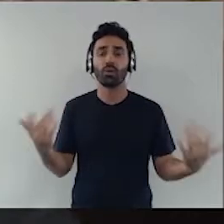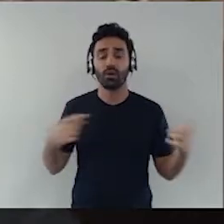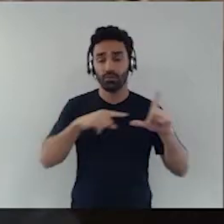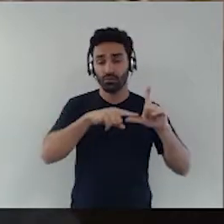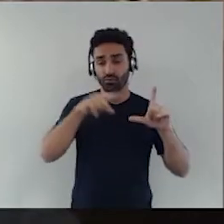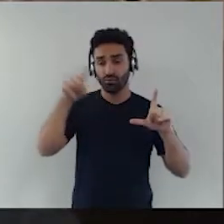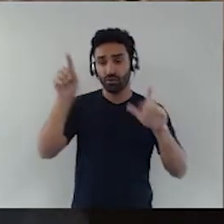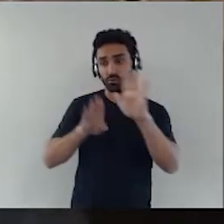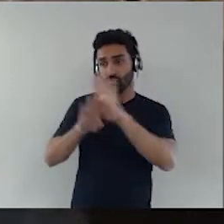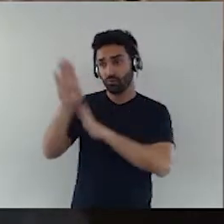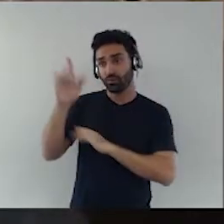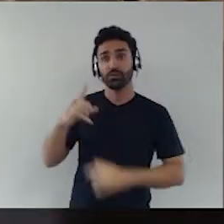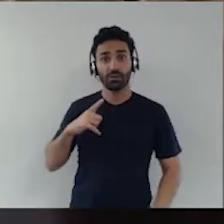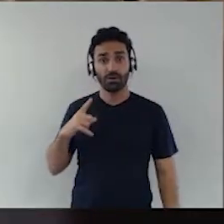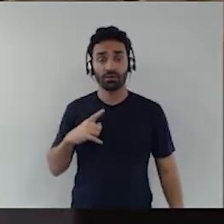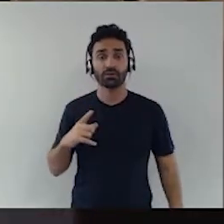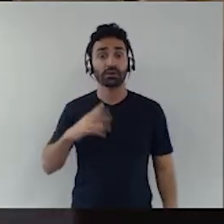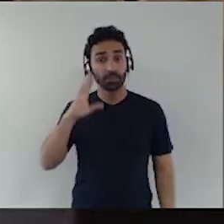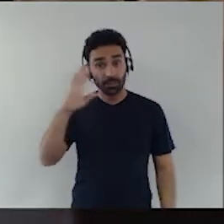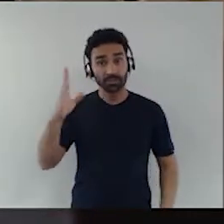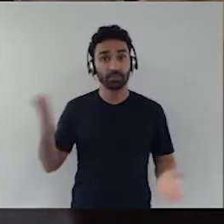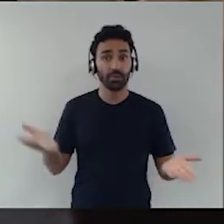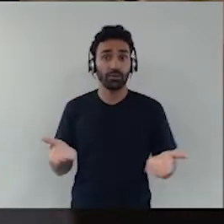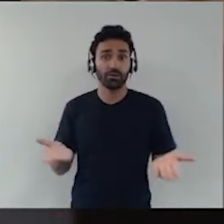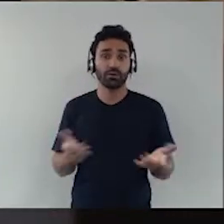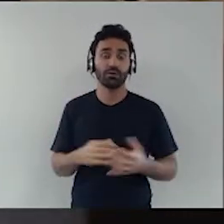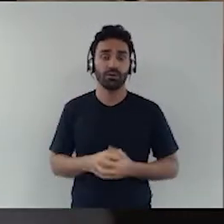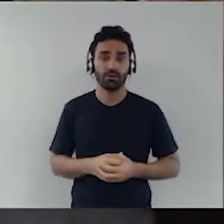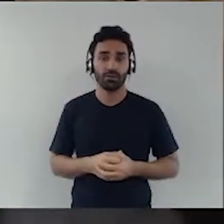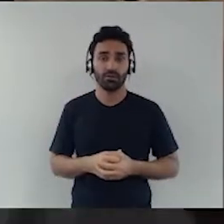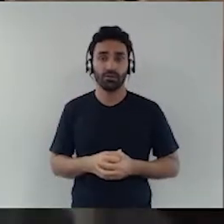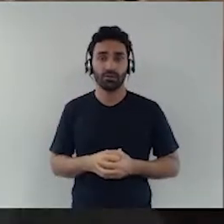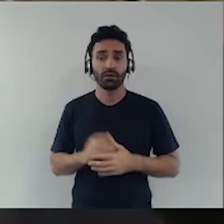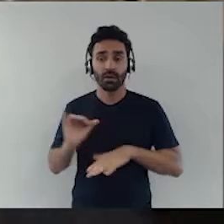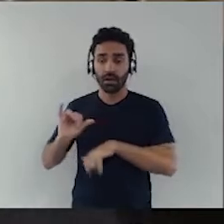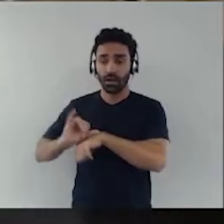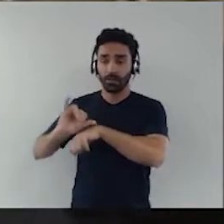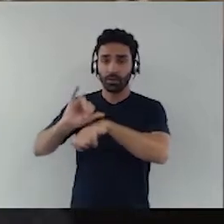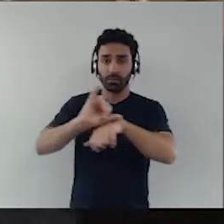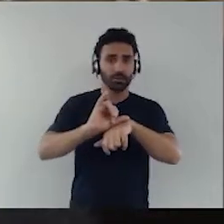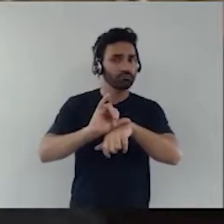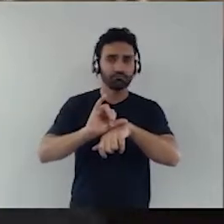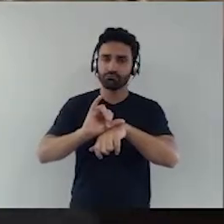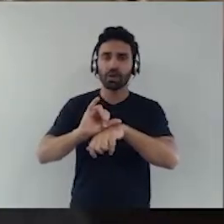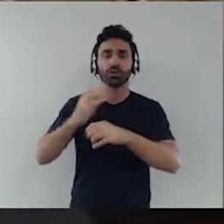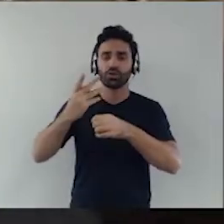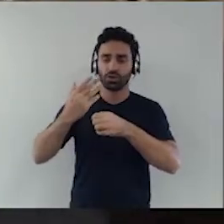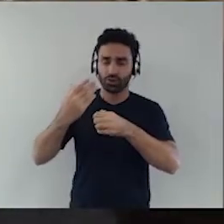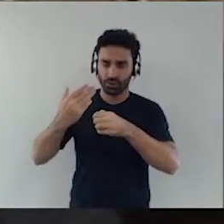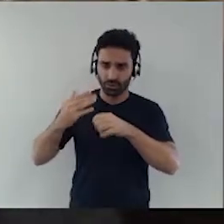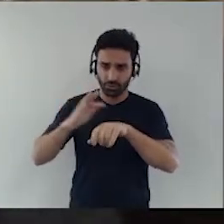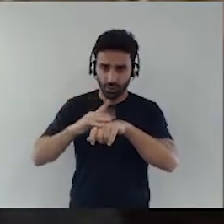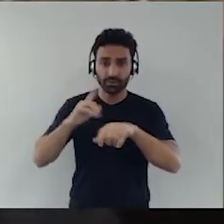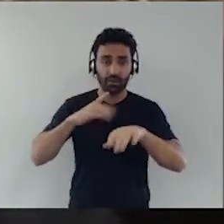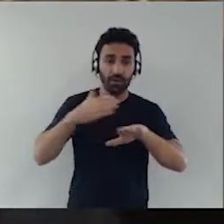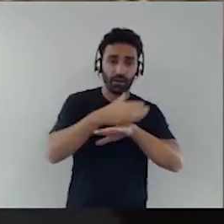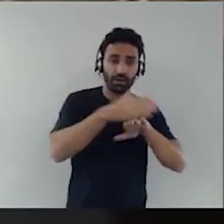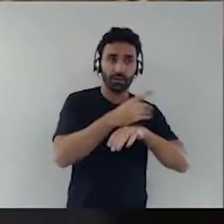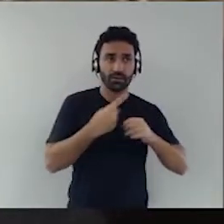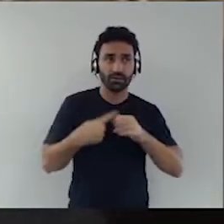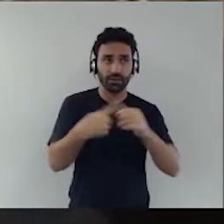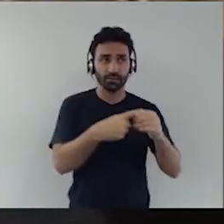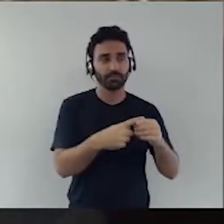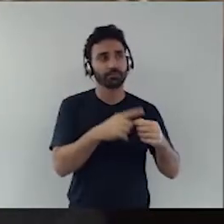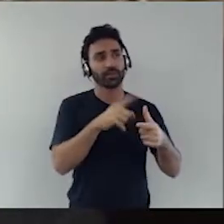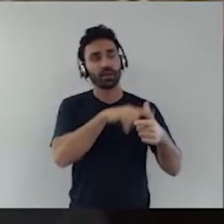aumentando consideravelmente, principalmente agora saindo das capitais para o interior? E o segundo ponto, não menos